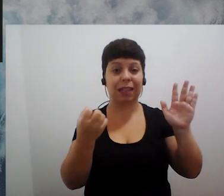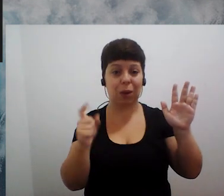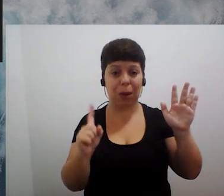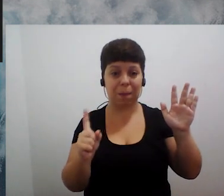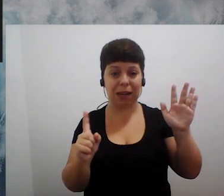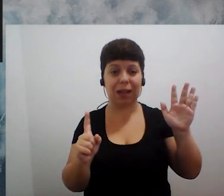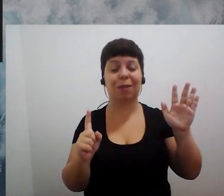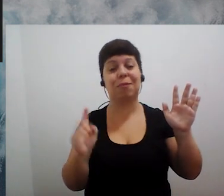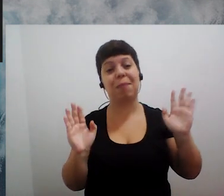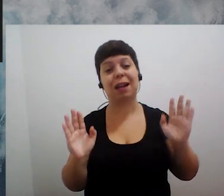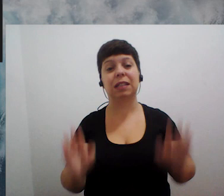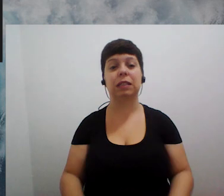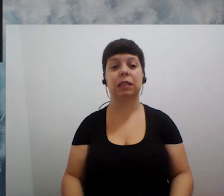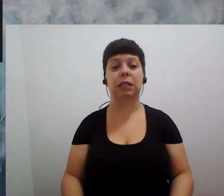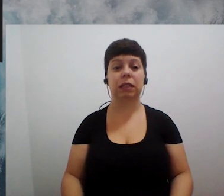branco, mas